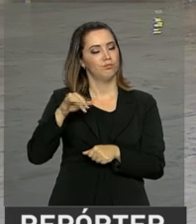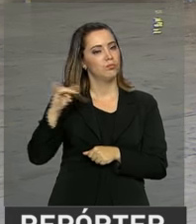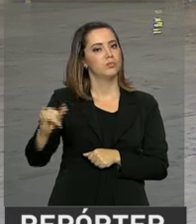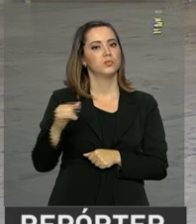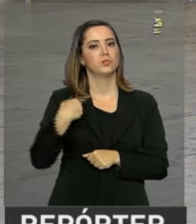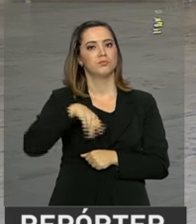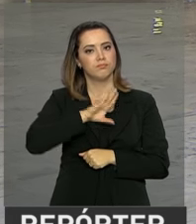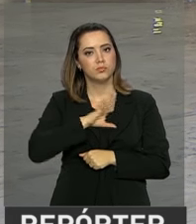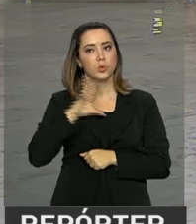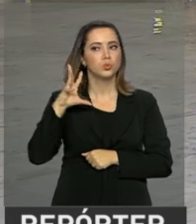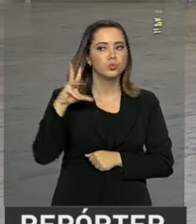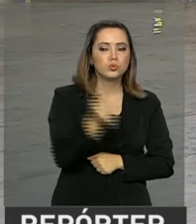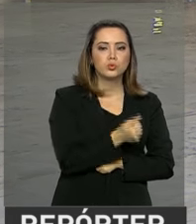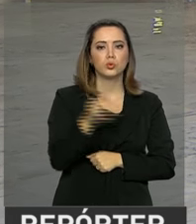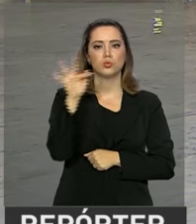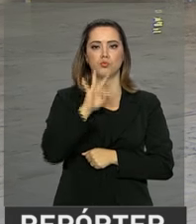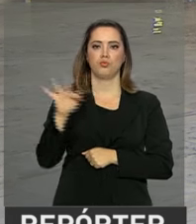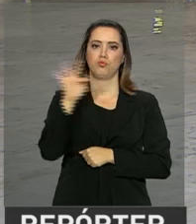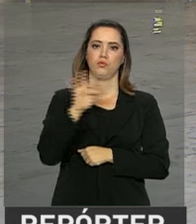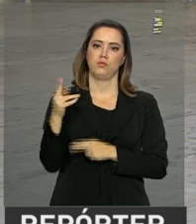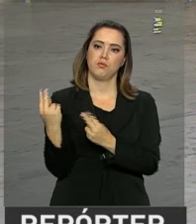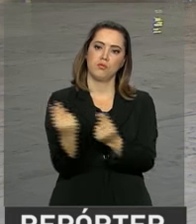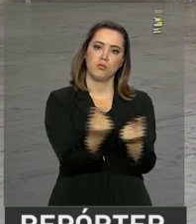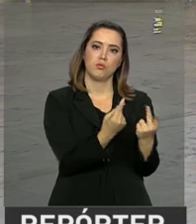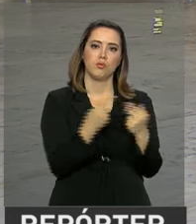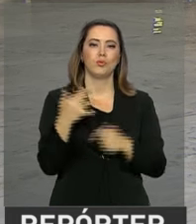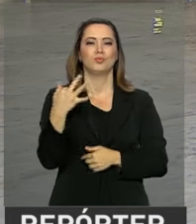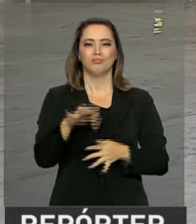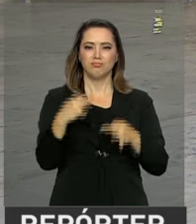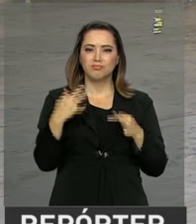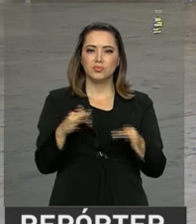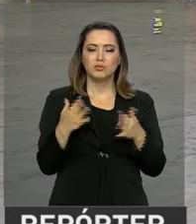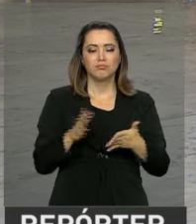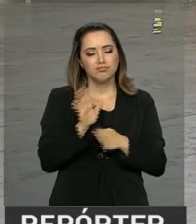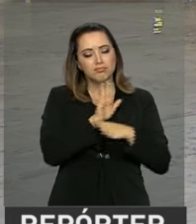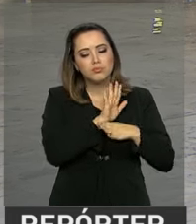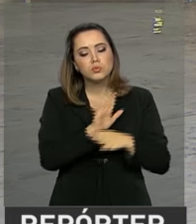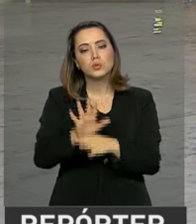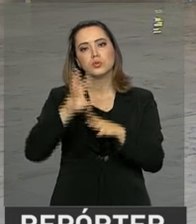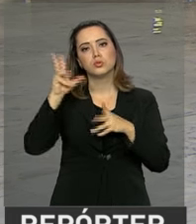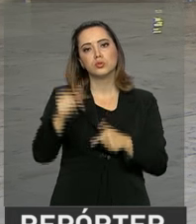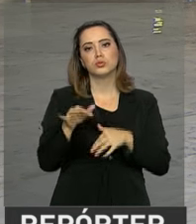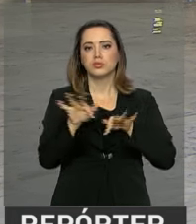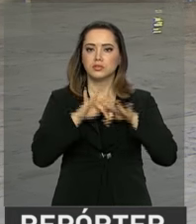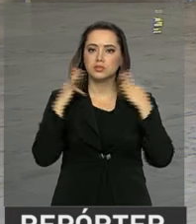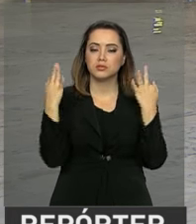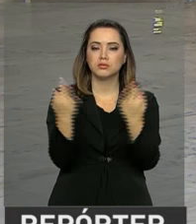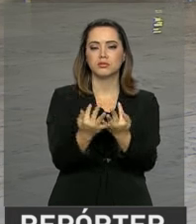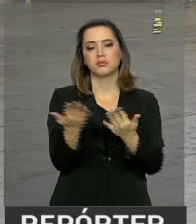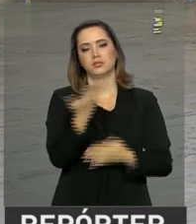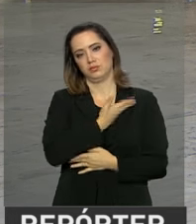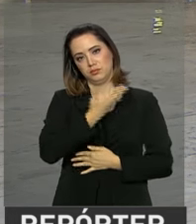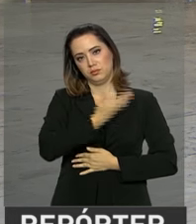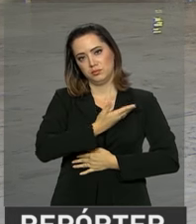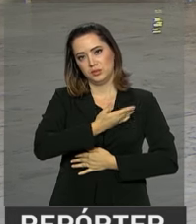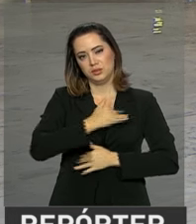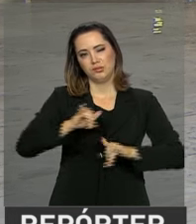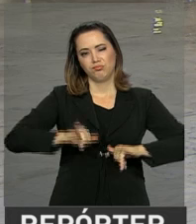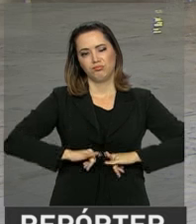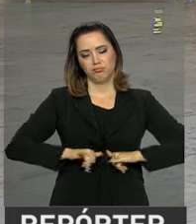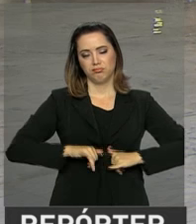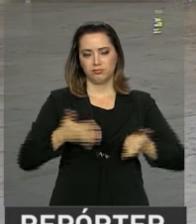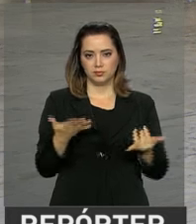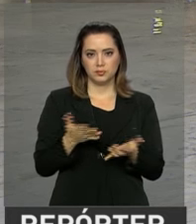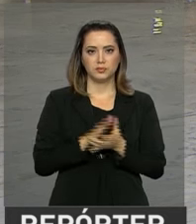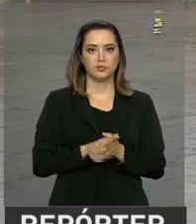franceses, irmãos na dor e solidariedade a todos os mortos e feridos, suas famílias e amigos. O Brasil se une a todos